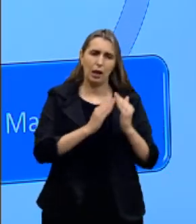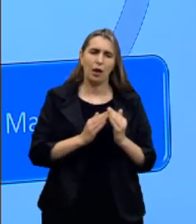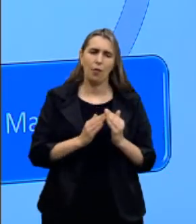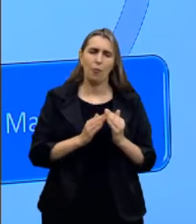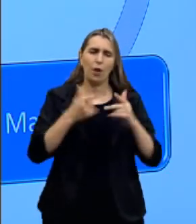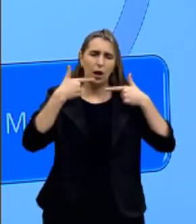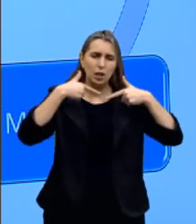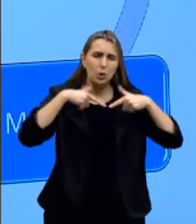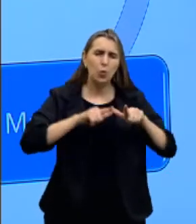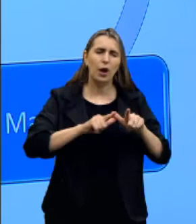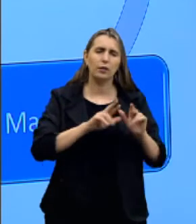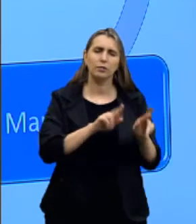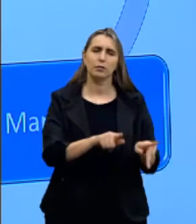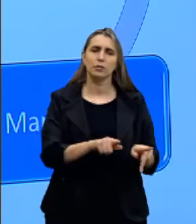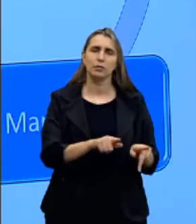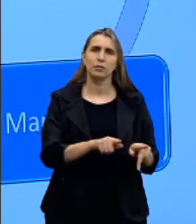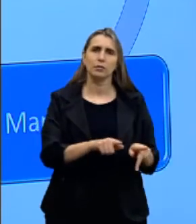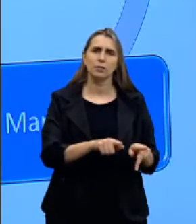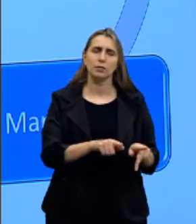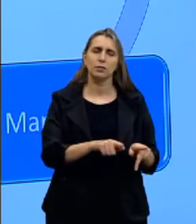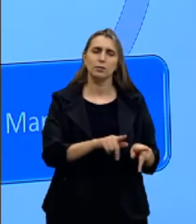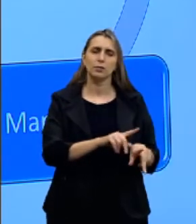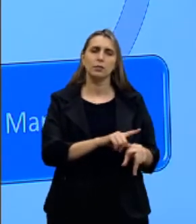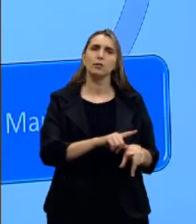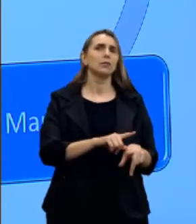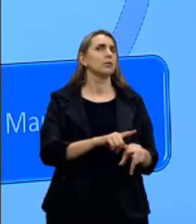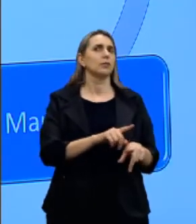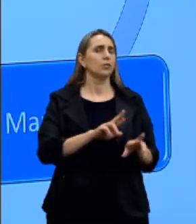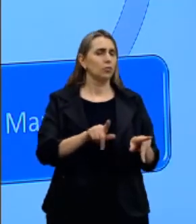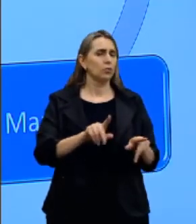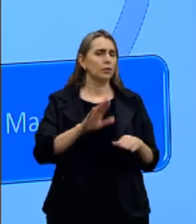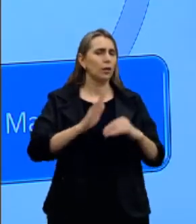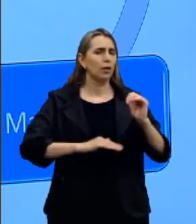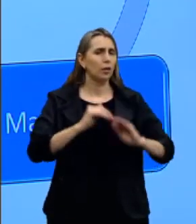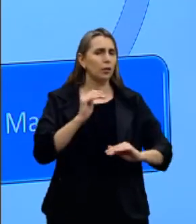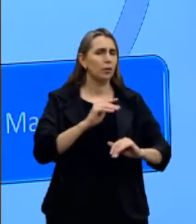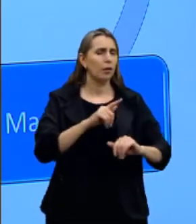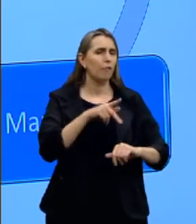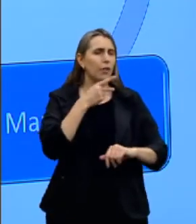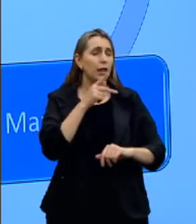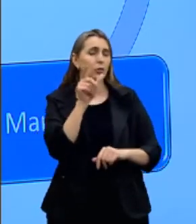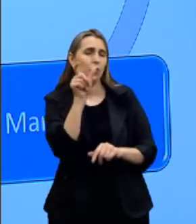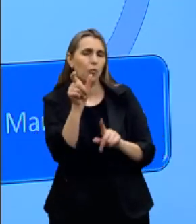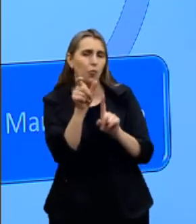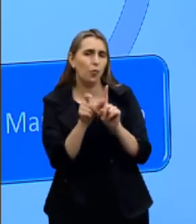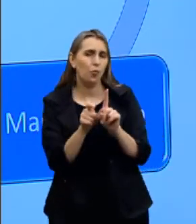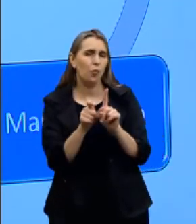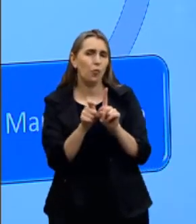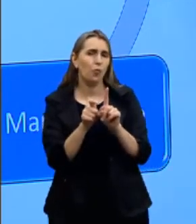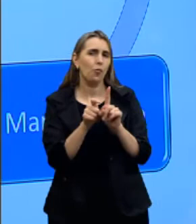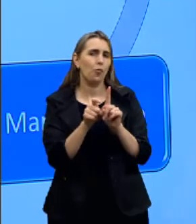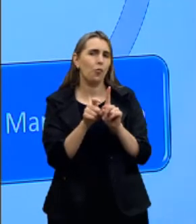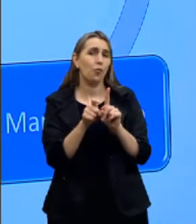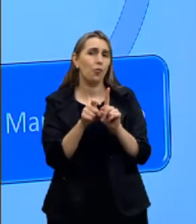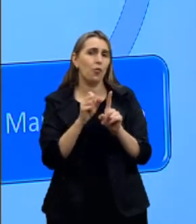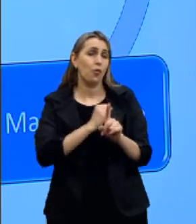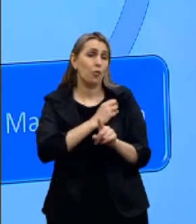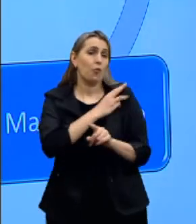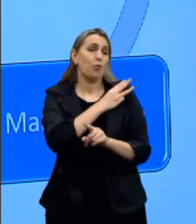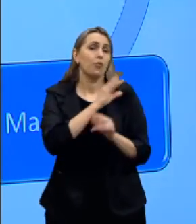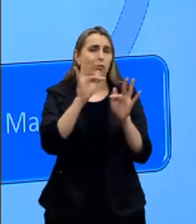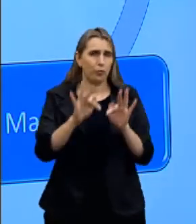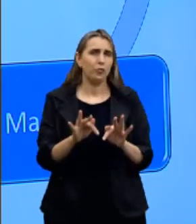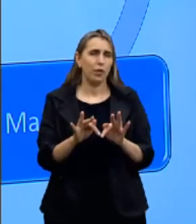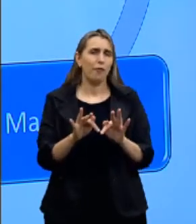obras que destoa dessa dessa prática aí e vai falar sobre a história do leonardinho que acaba se tornando um Sargento no